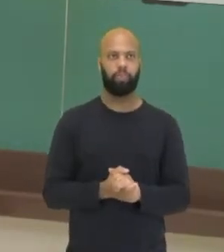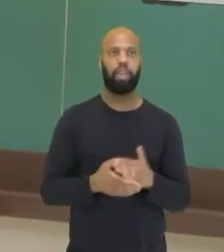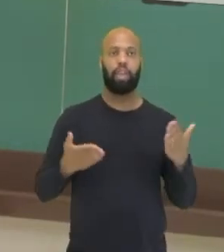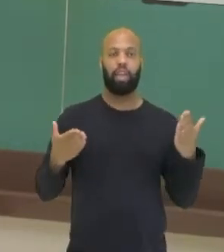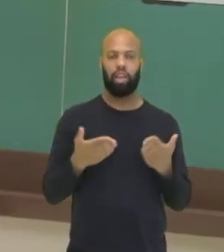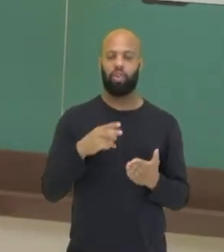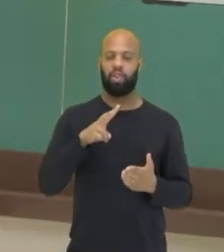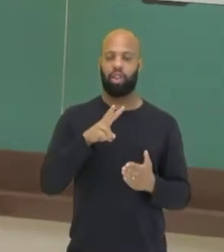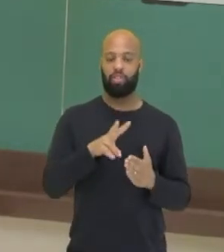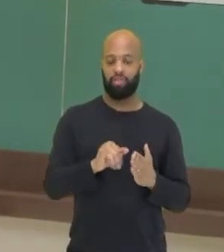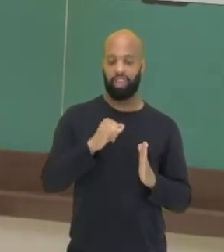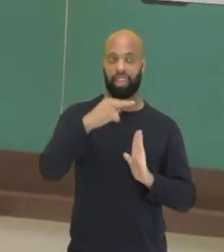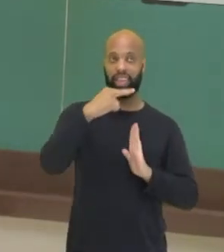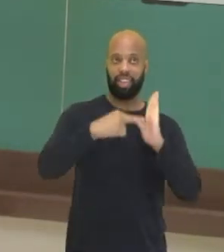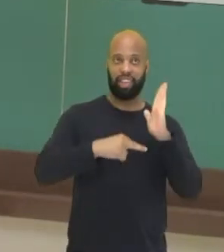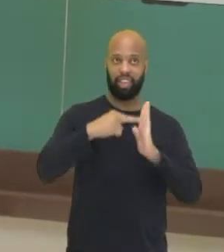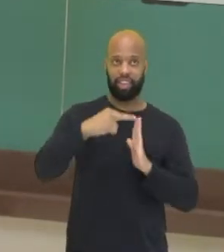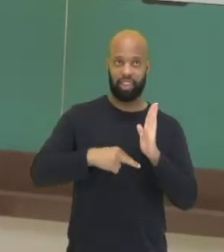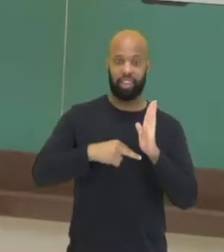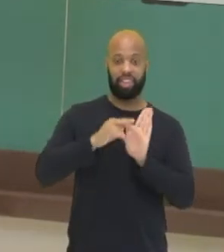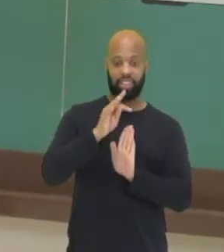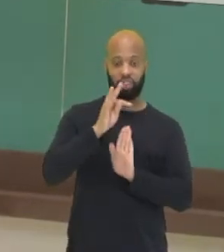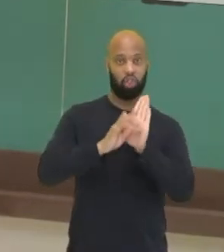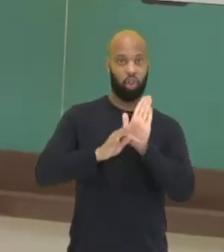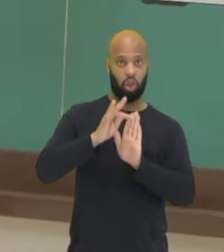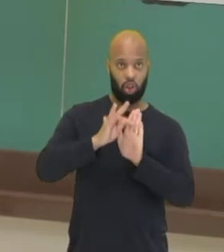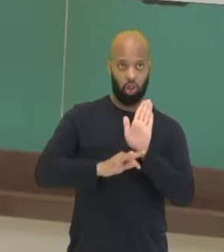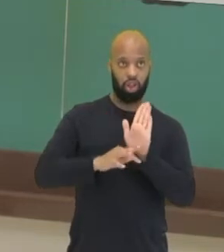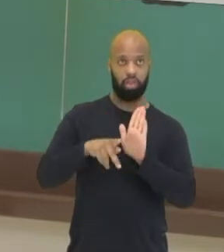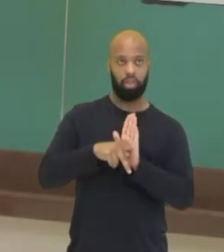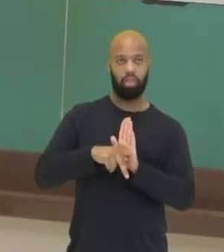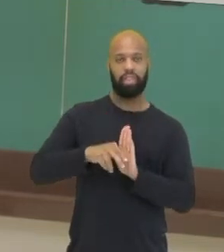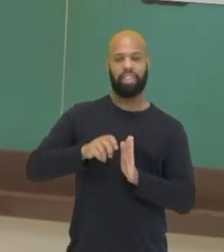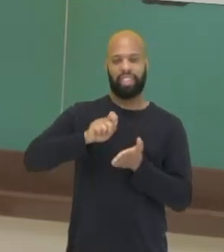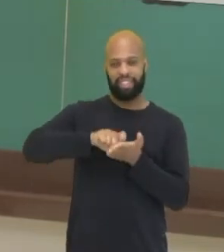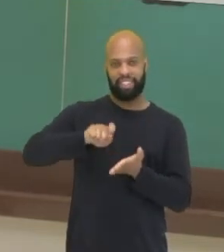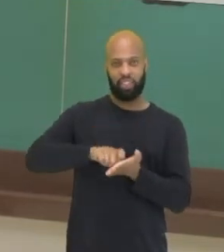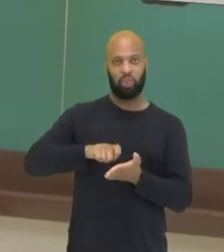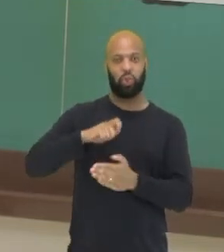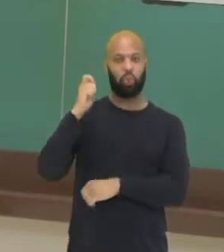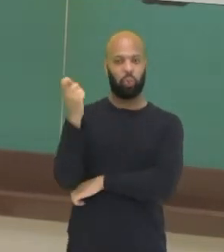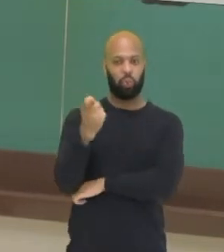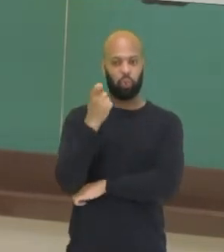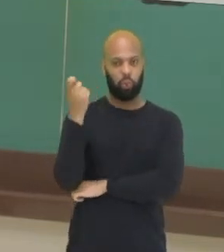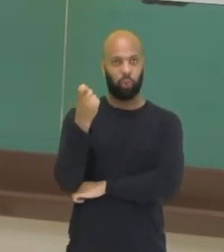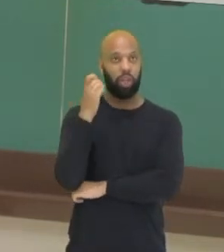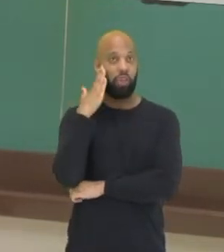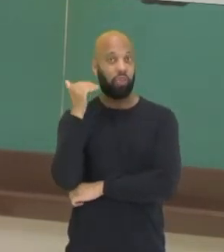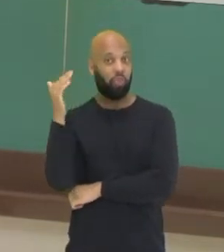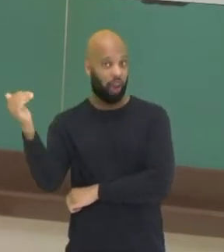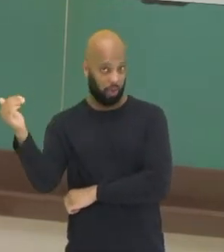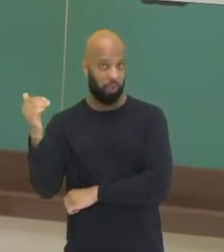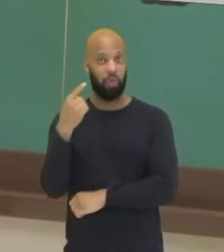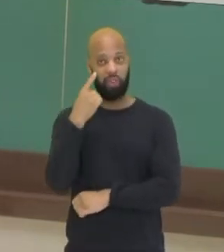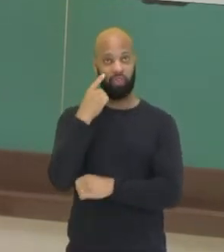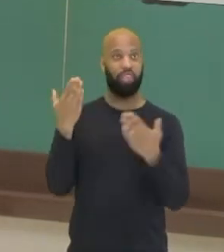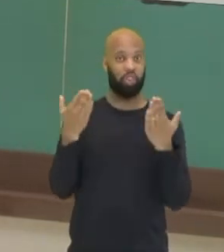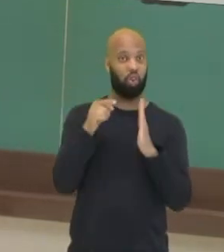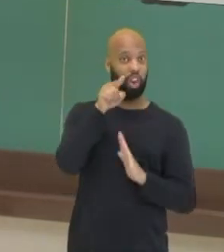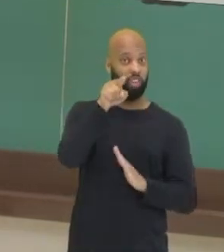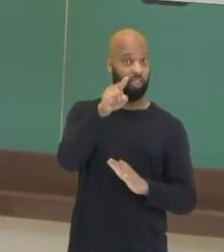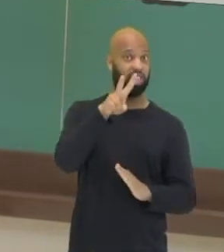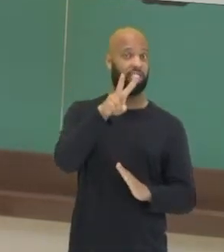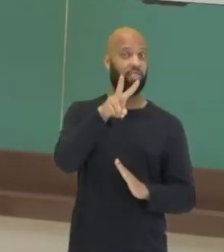Bom, vamos ler então trecho de um caos de um escritor gaúcho muito famoso, né? Vamos ver então do